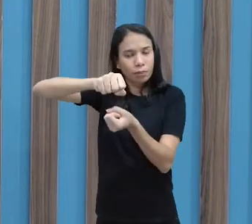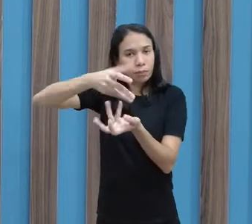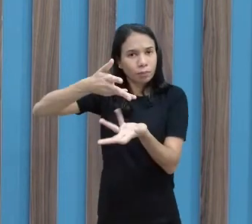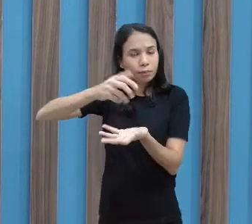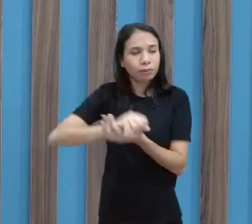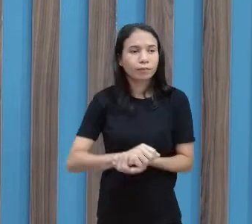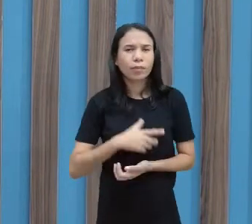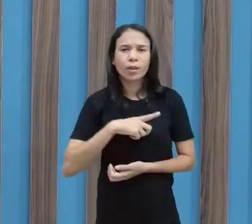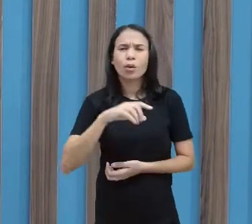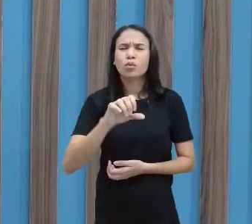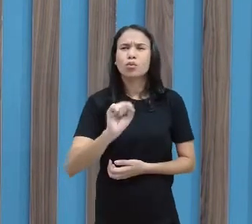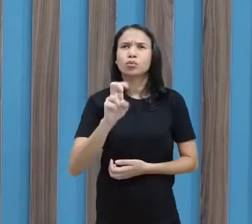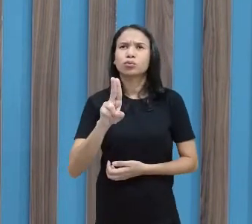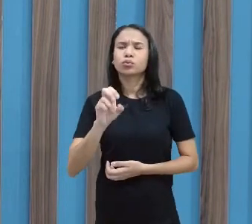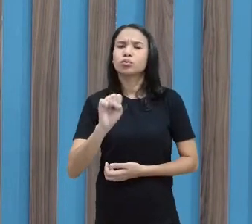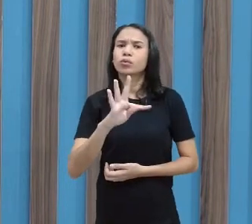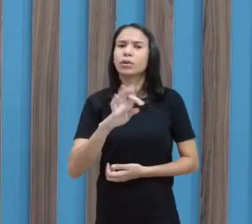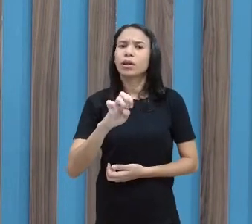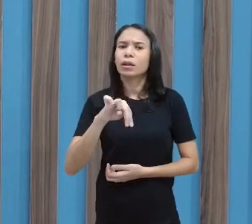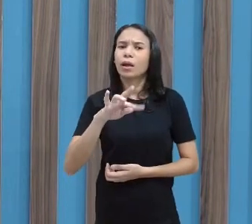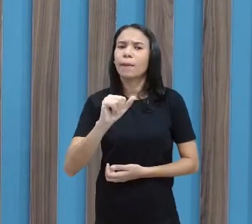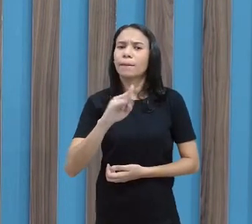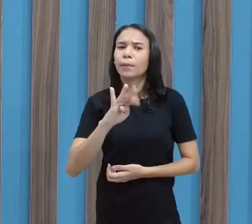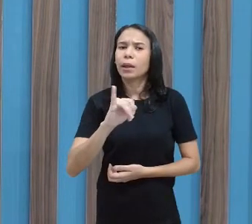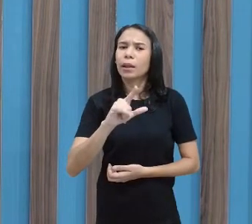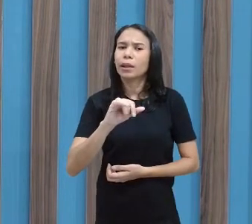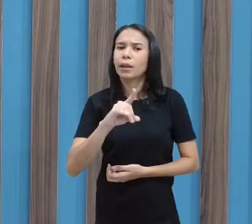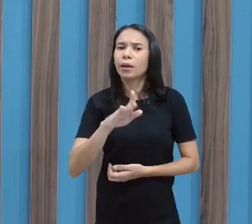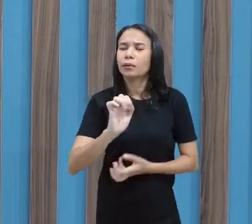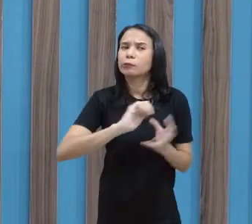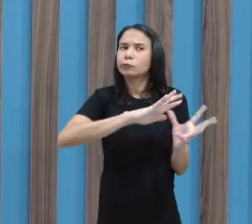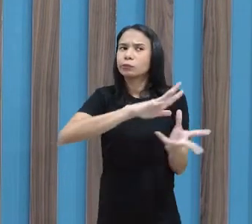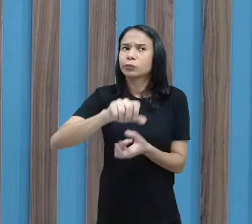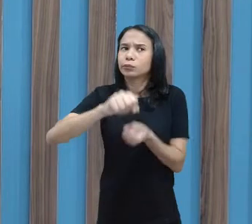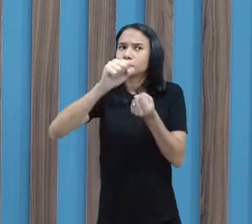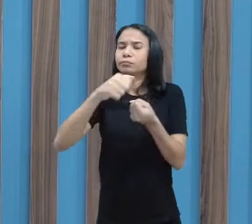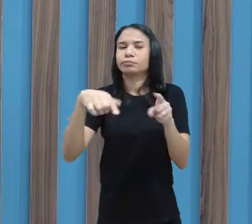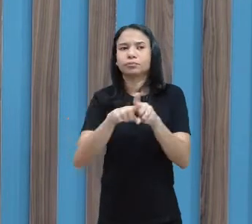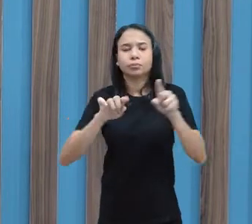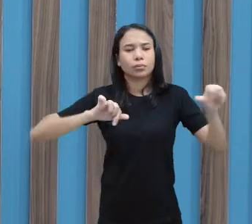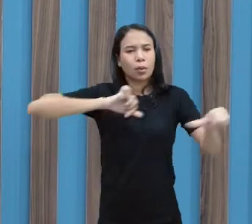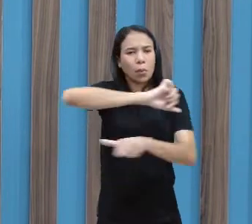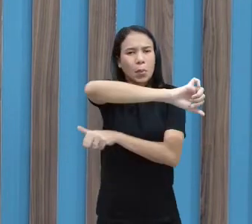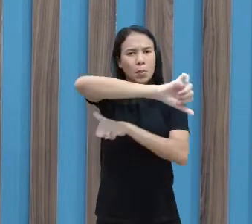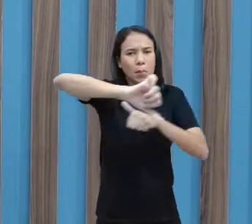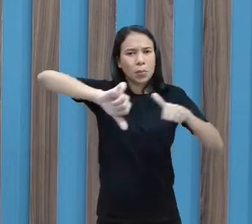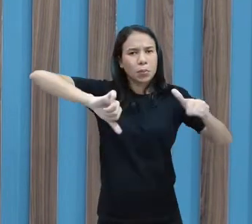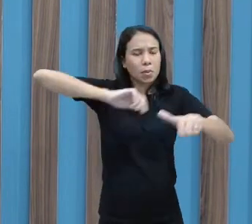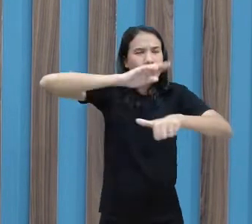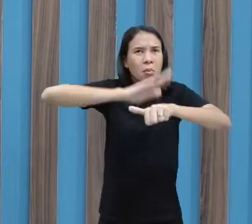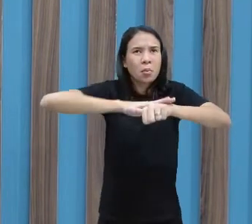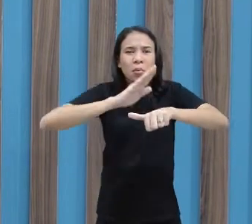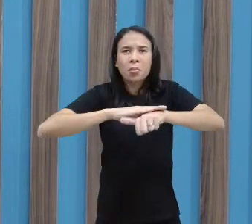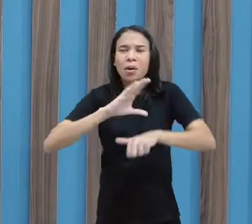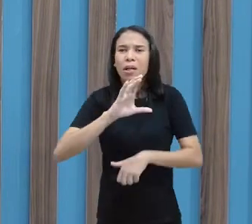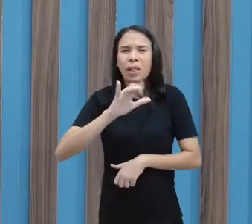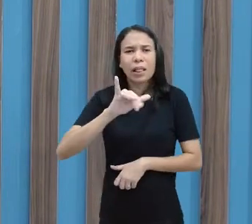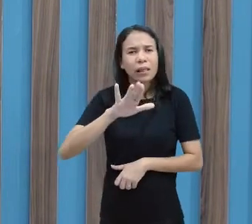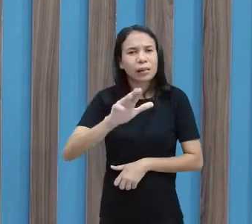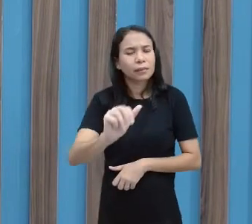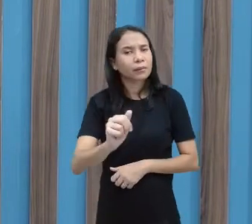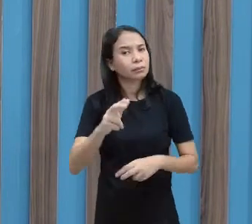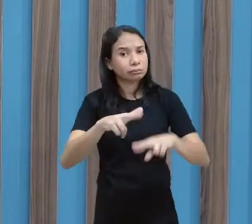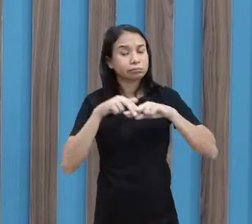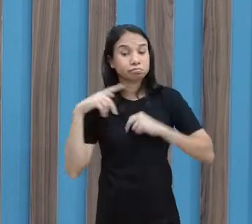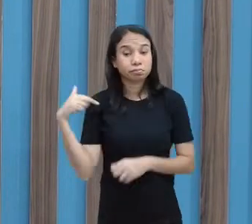né? A questão hoje que é muito abordada aí das mudanças climáticas, né? A gente viu falar, conversou